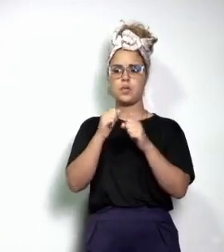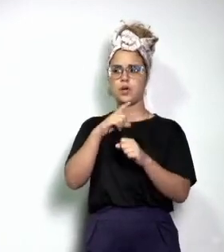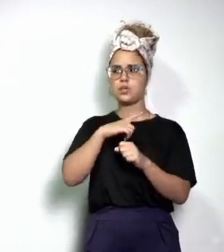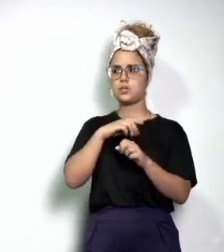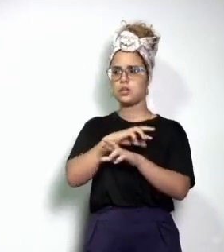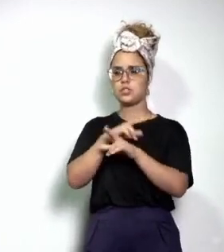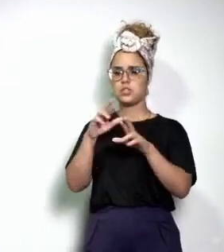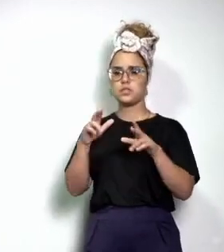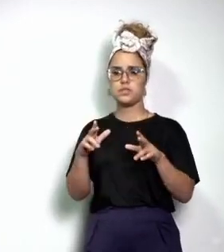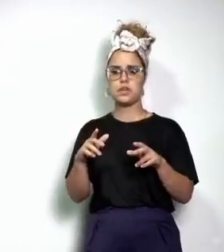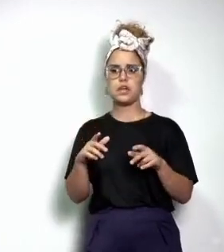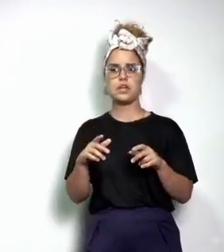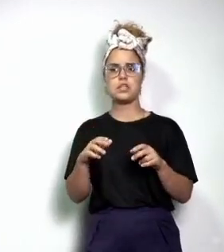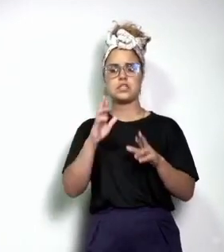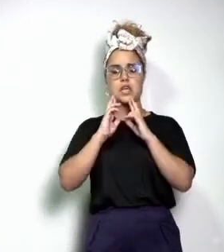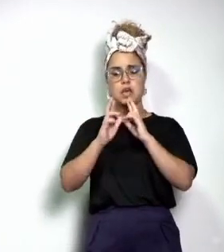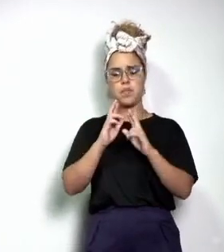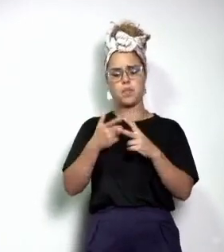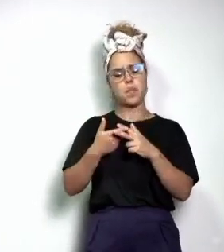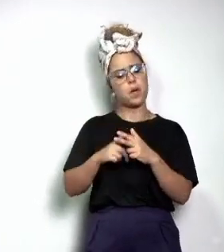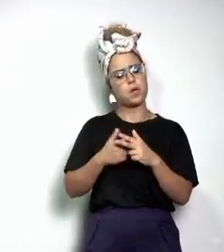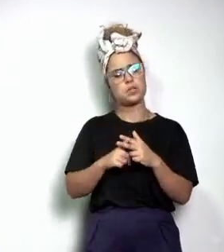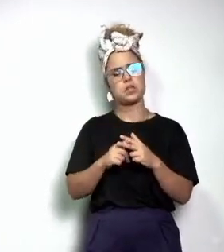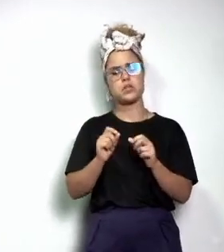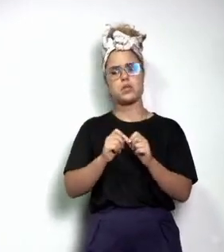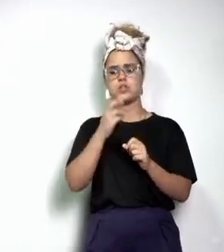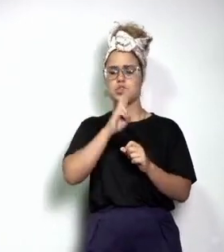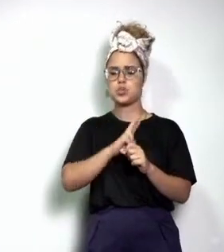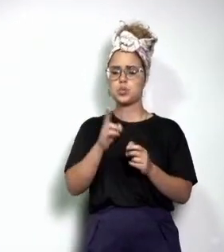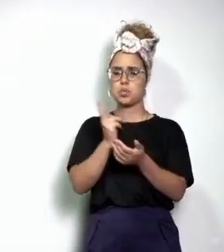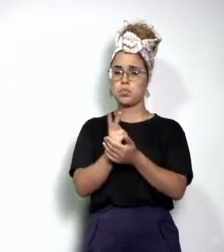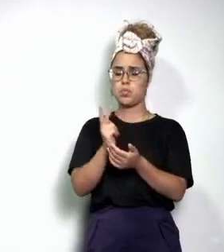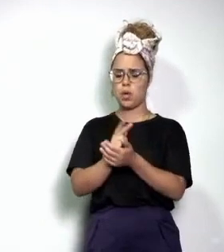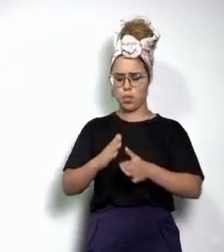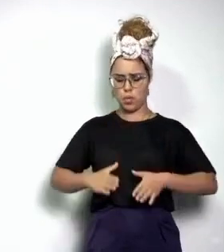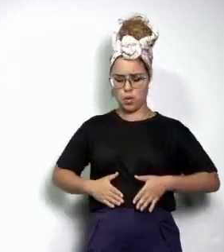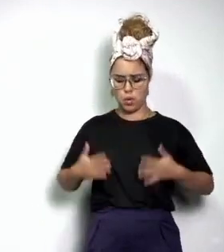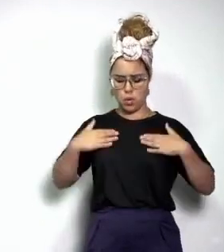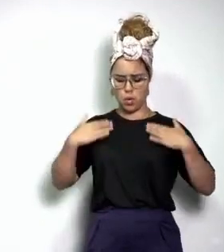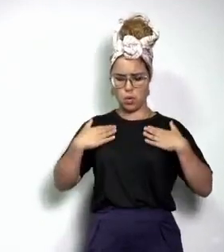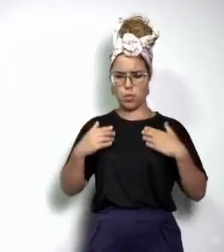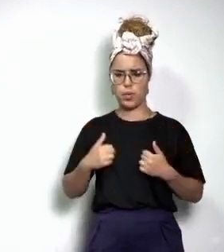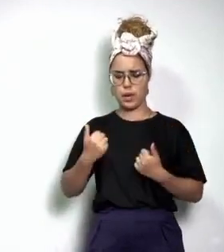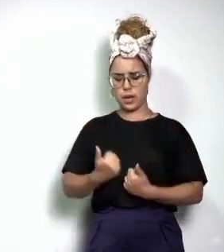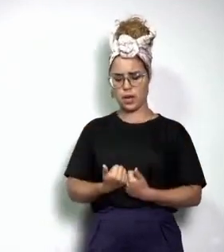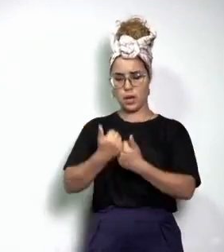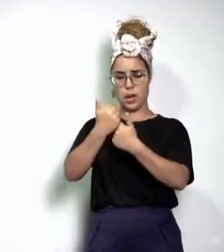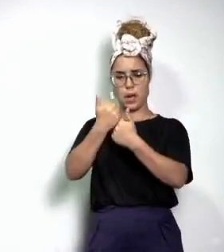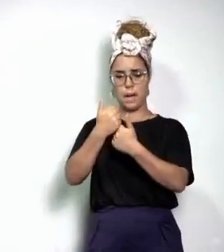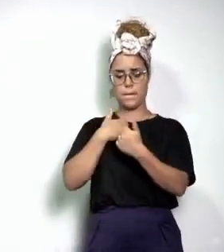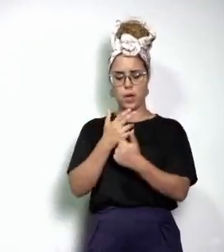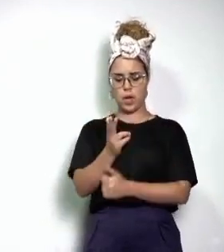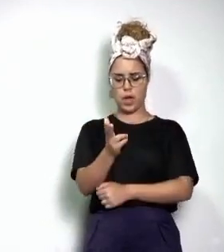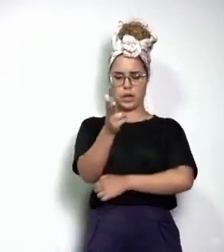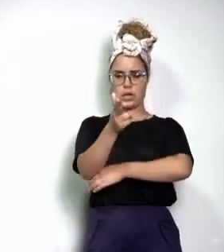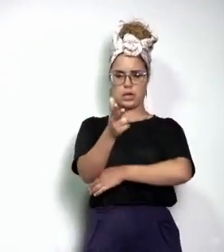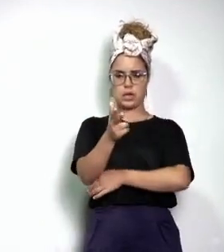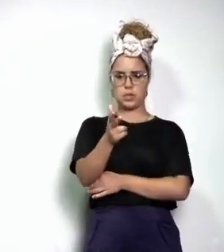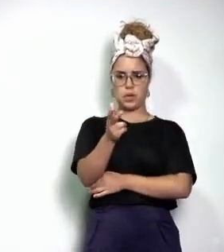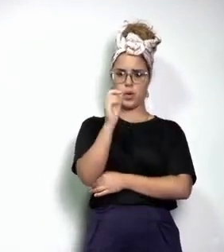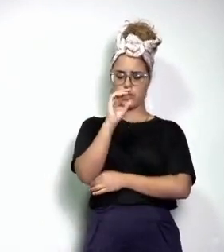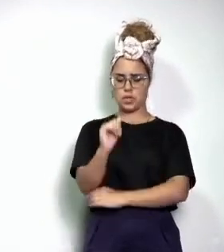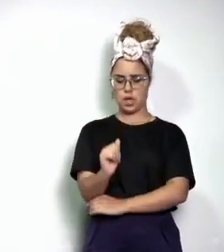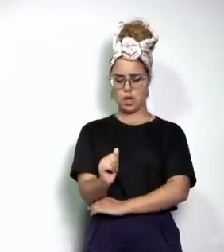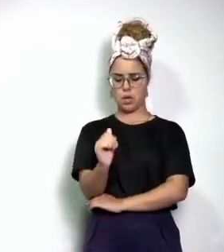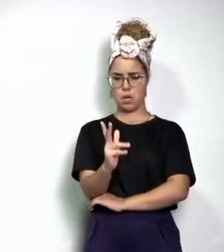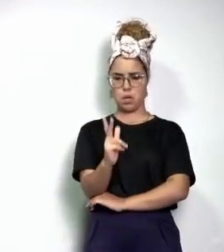diversas funções. A gente usa ele muito no próprio corpo, tanto para apoiar a câmera. Ele pode ser usado baixo.